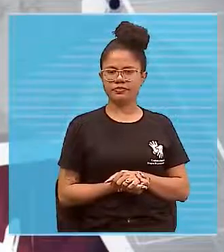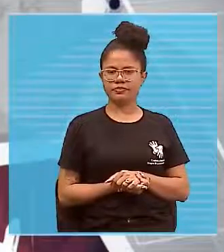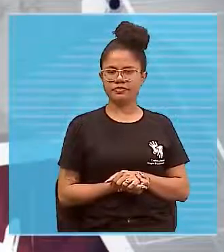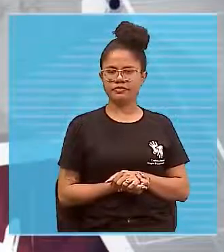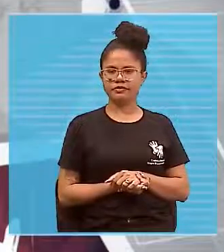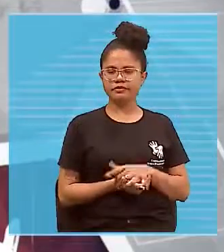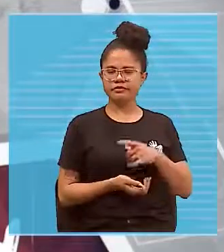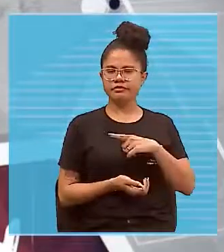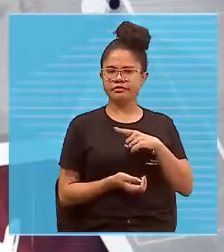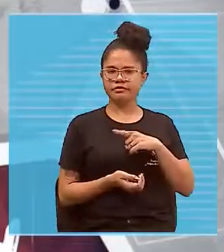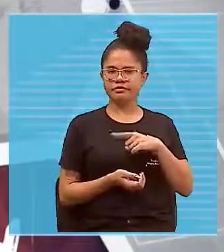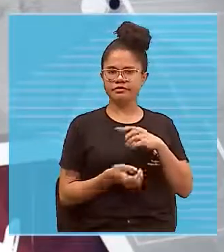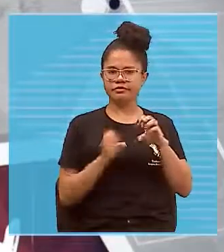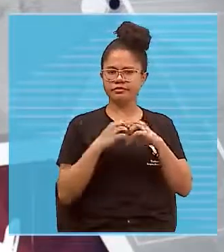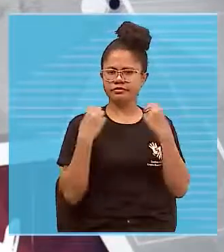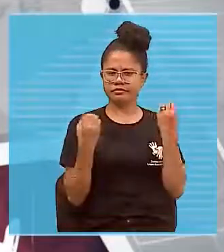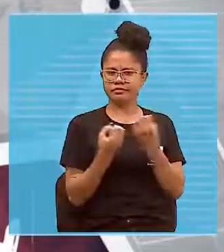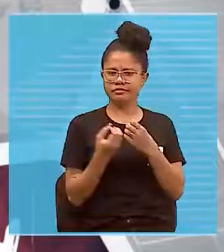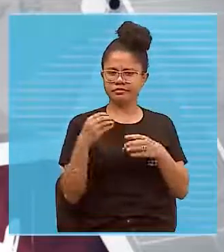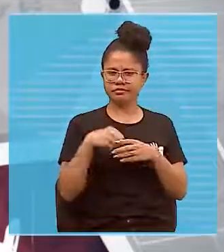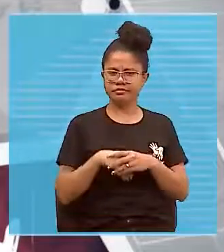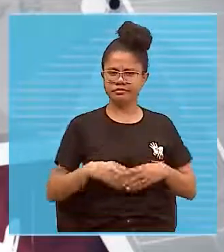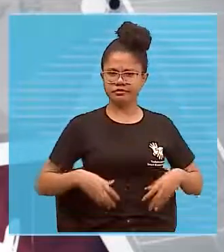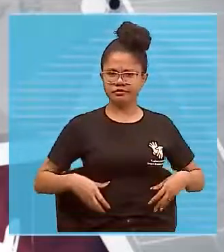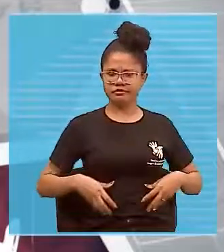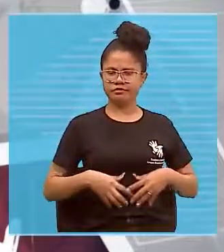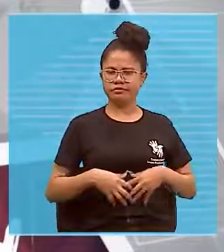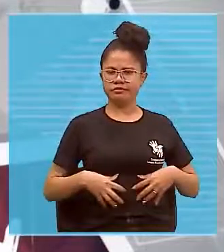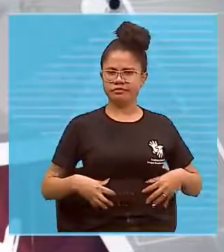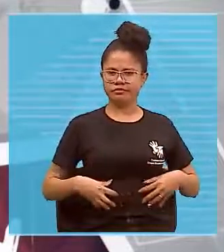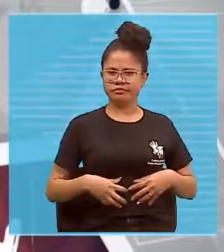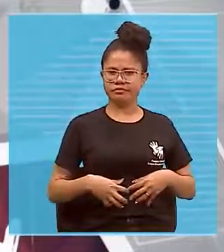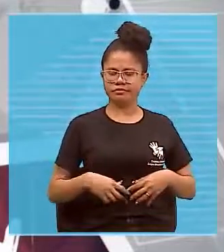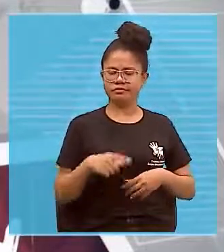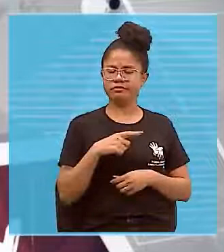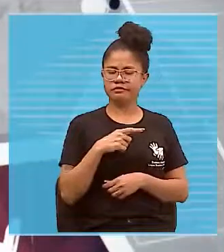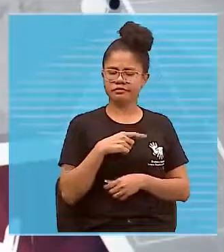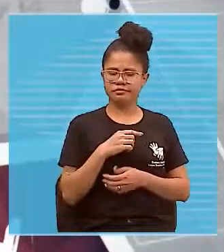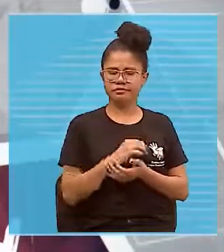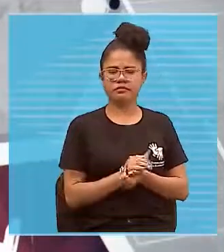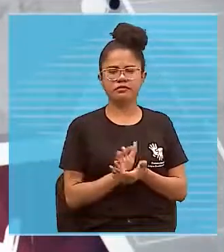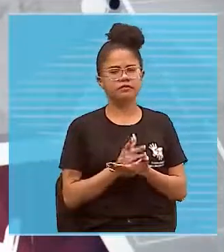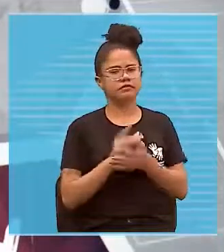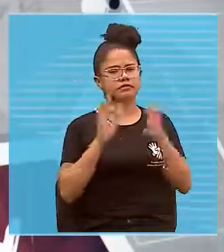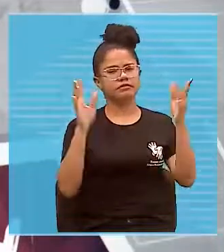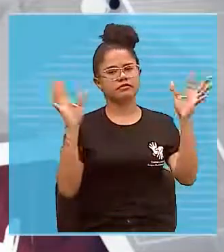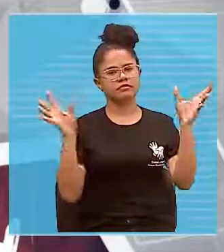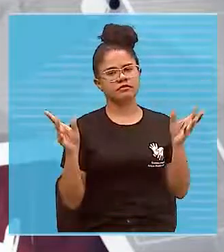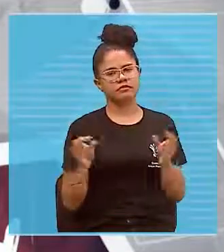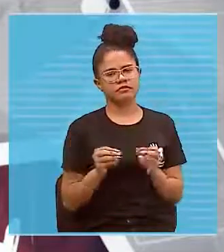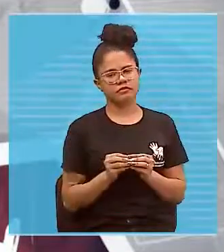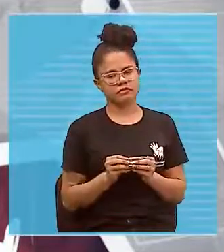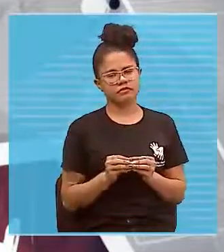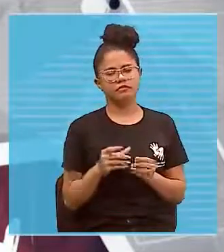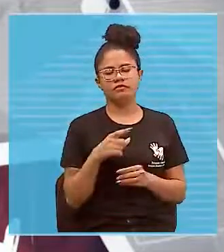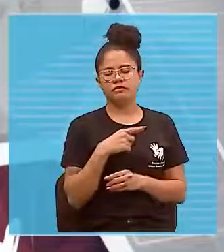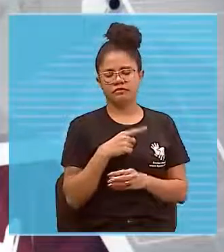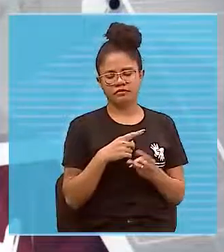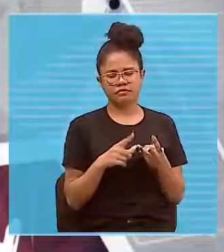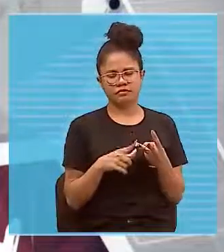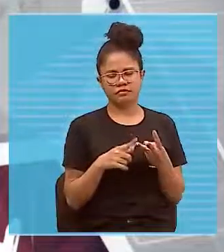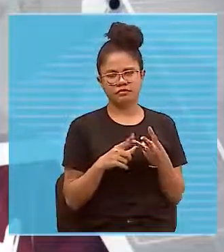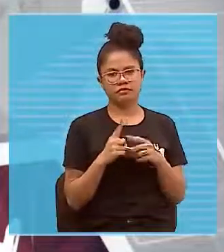Eu tenho uma comunidade dentro do meu intestino? Tenho. Eu tenho fatores abióticos? Tenho. Eu